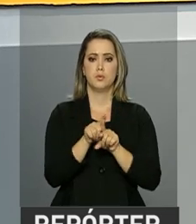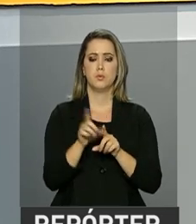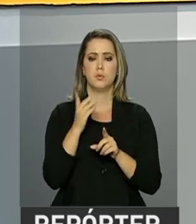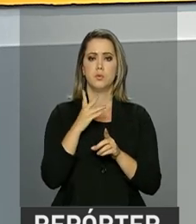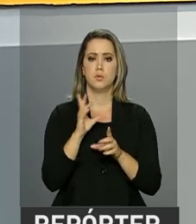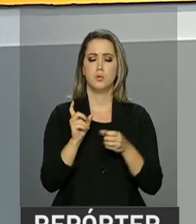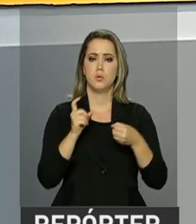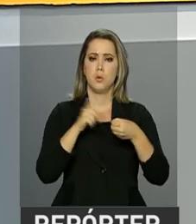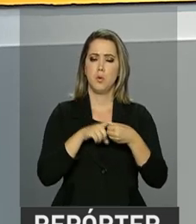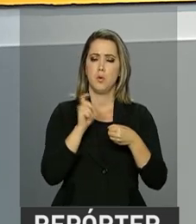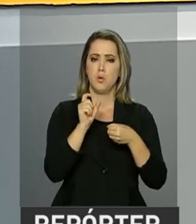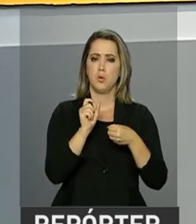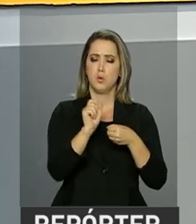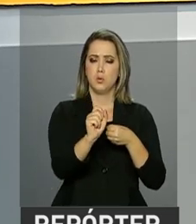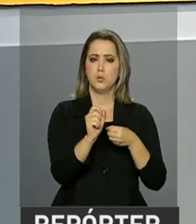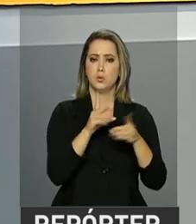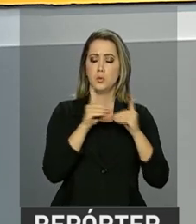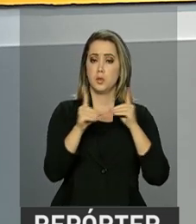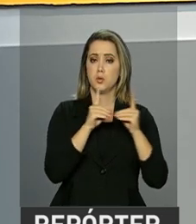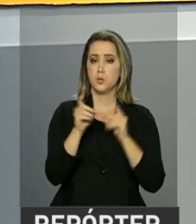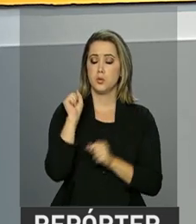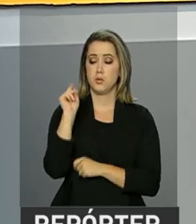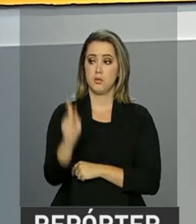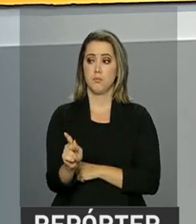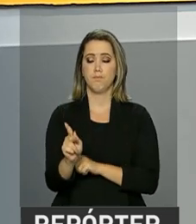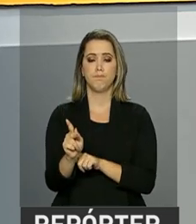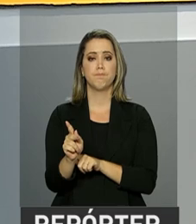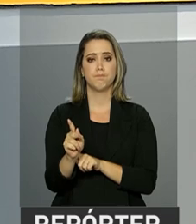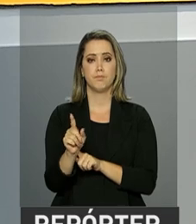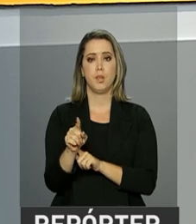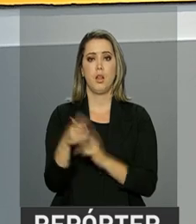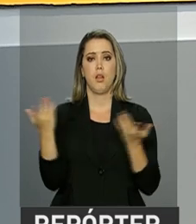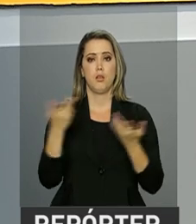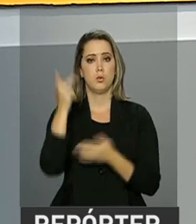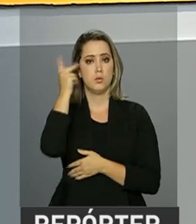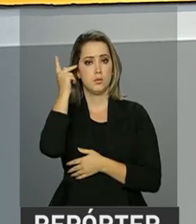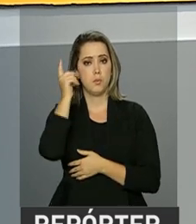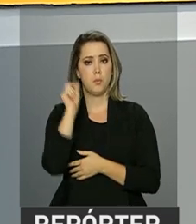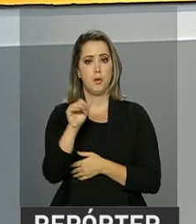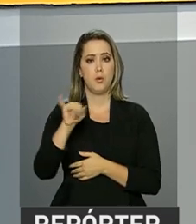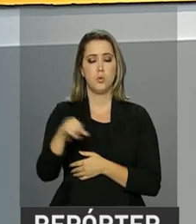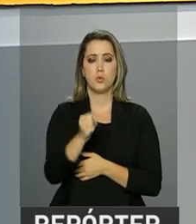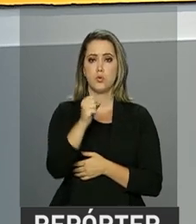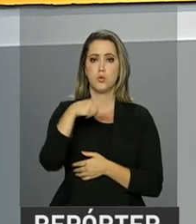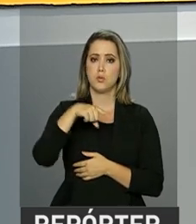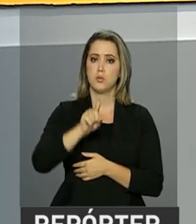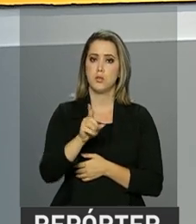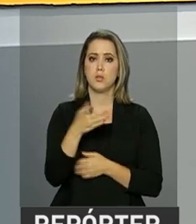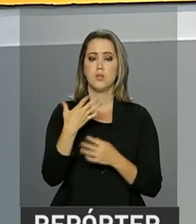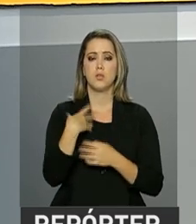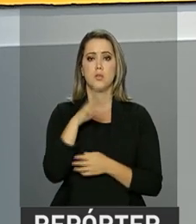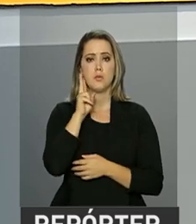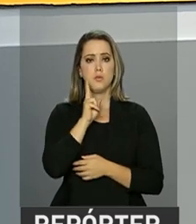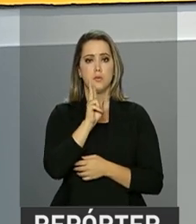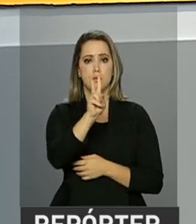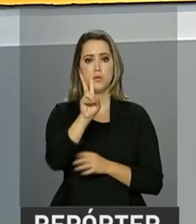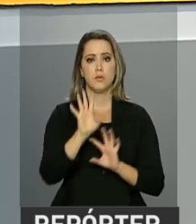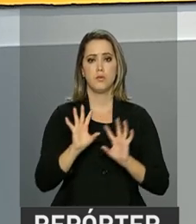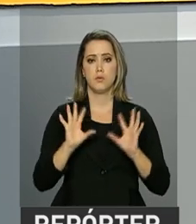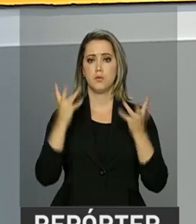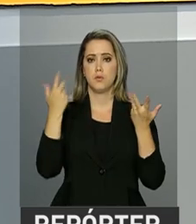da previdência será realizado agora à noite em são paulo o repórter josé luiz filho que nós acabamos de ver na reportagem anterior